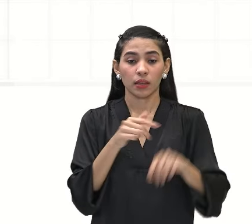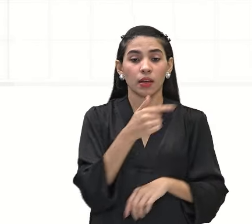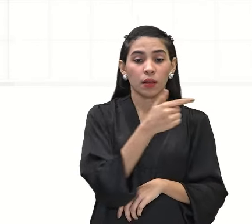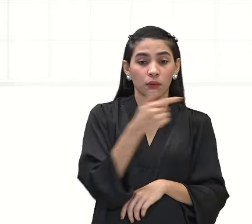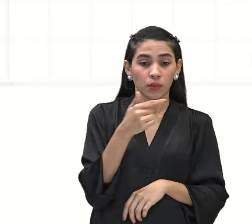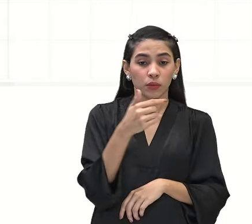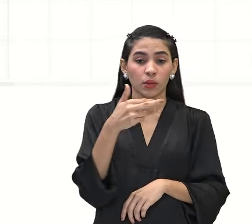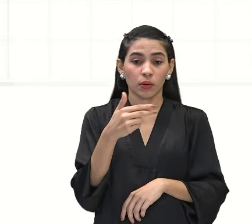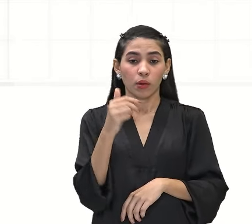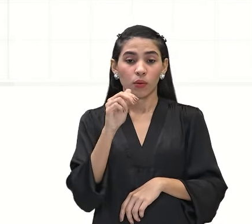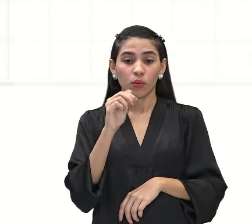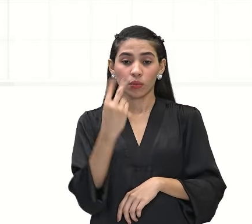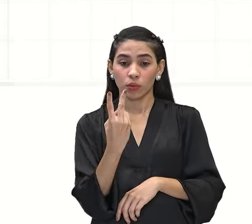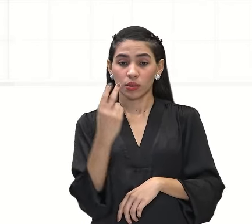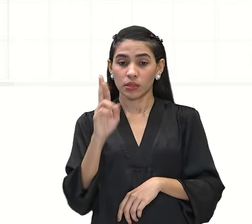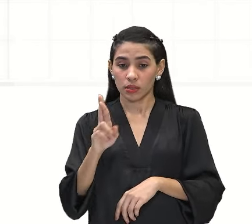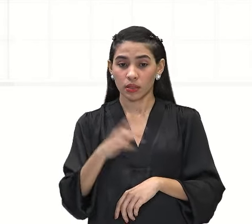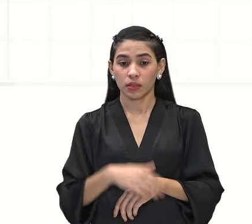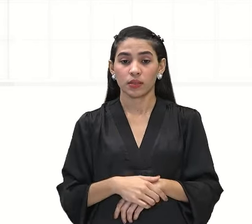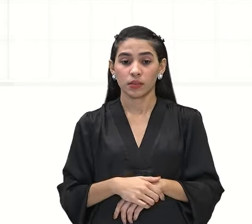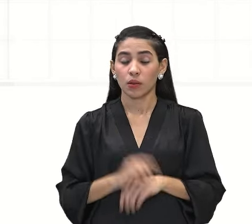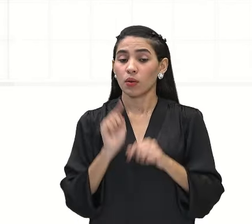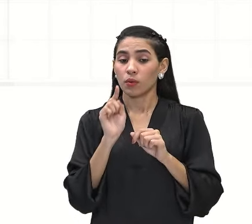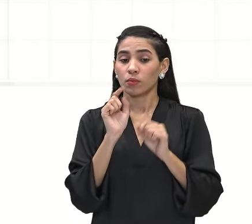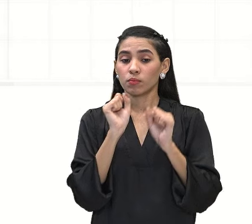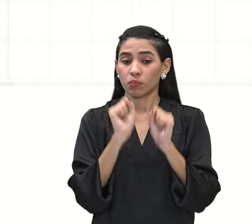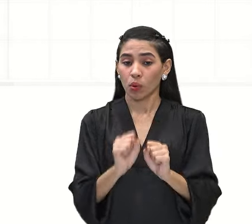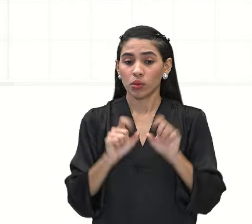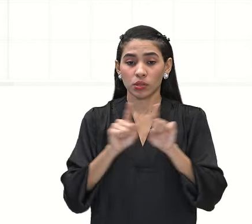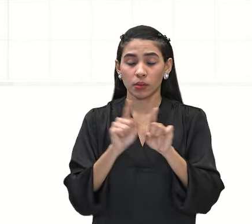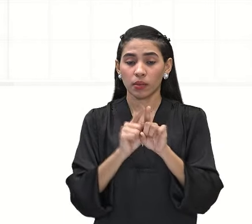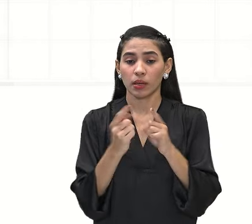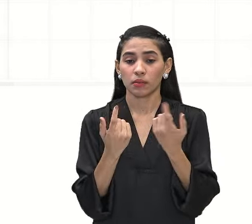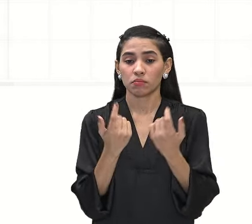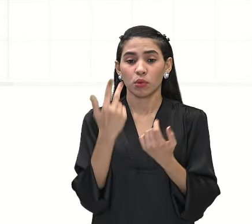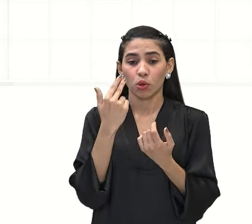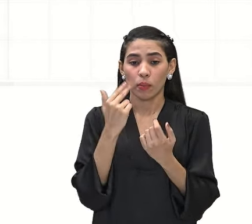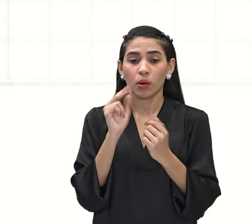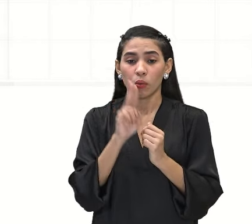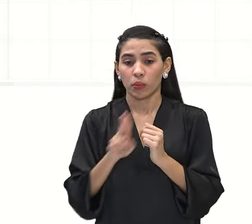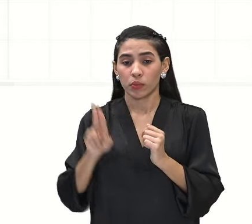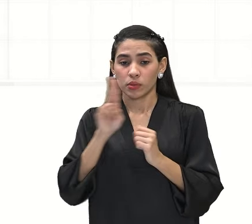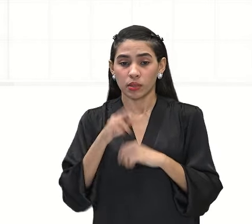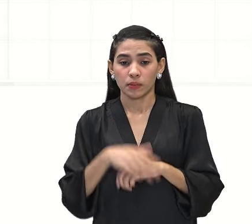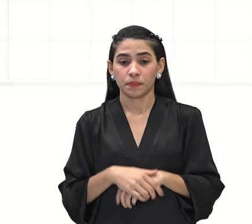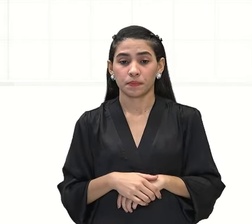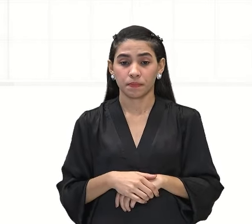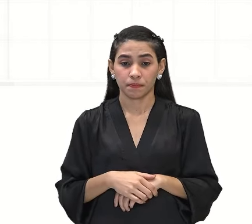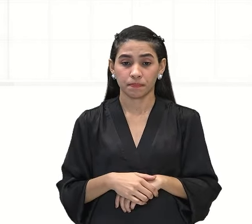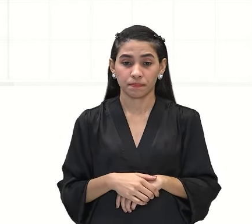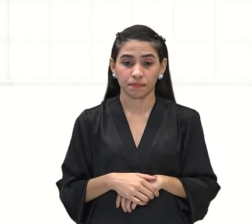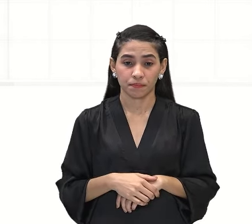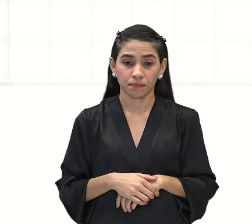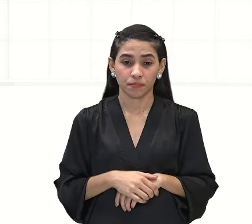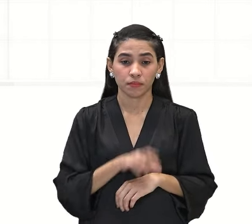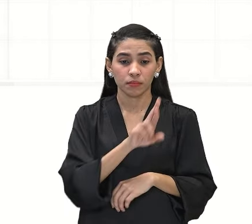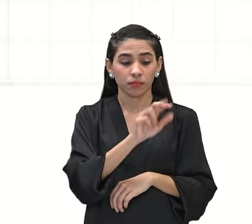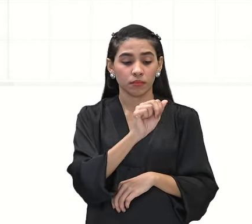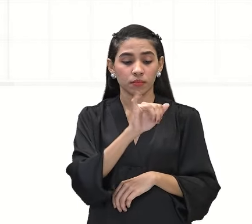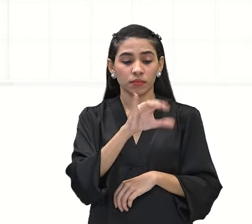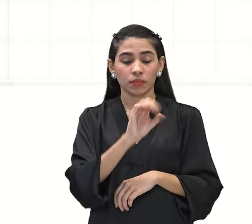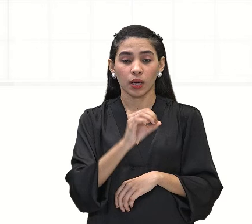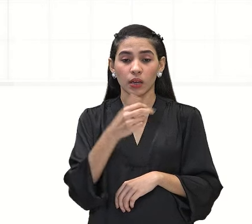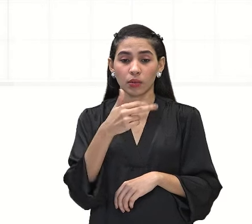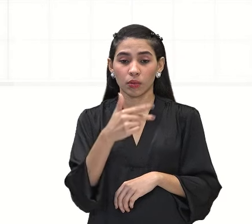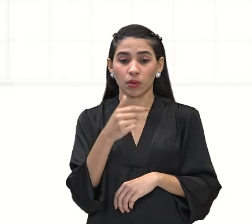sabe essa igualdade Eu posso também trabalhar desse jeito Olha a mesma coisa por ser uma igualdade Então esse nosso R vai